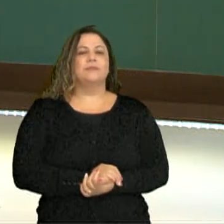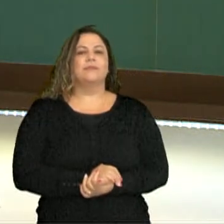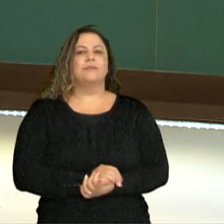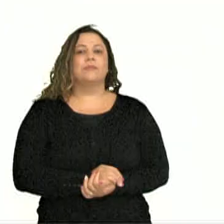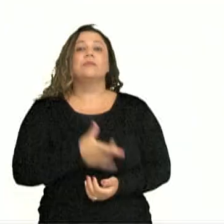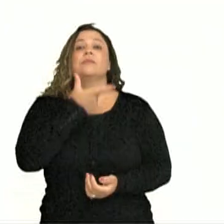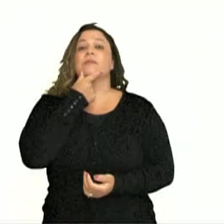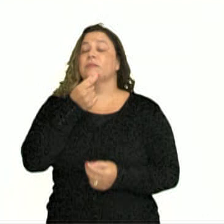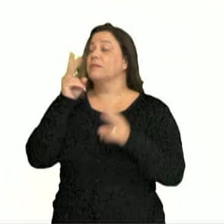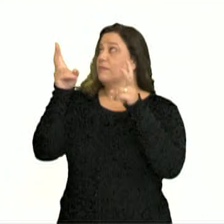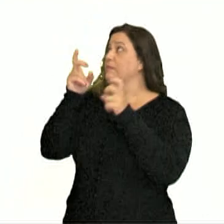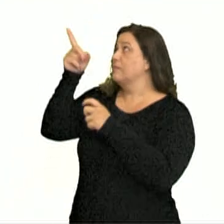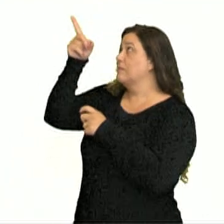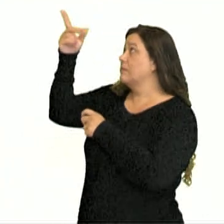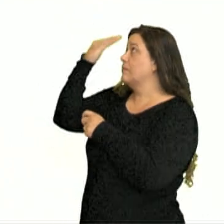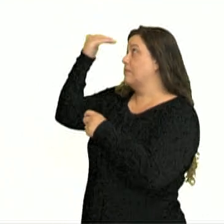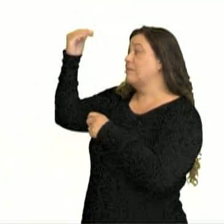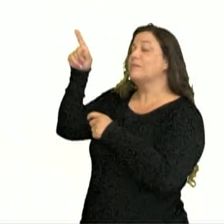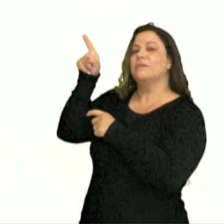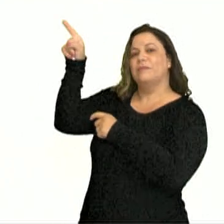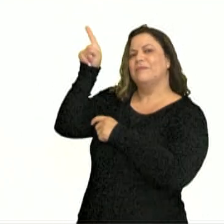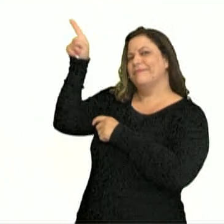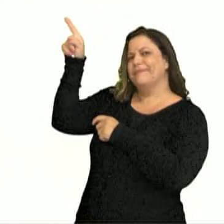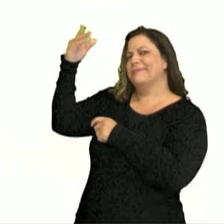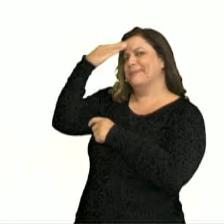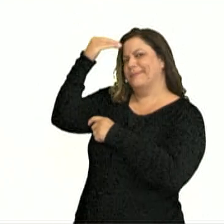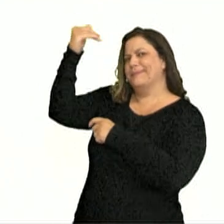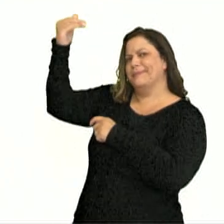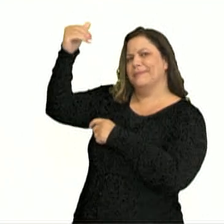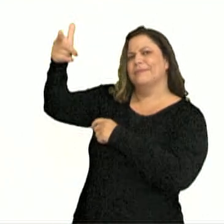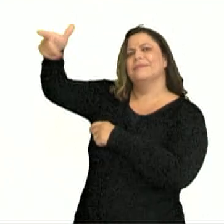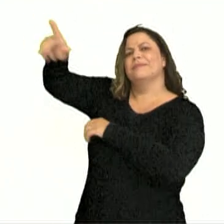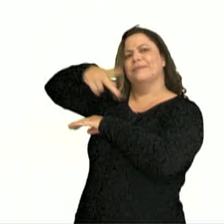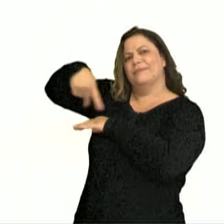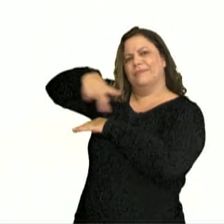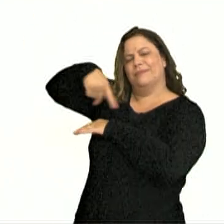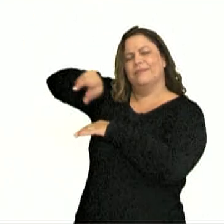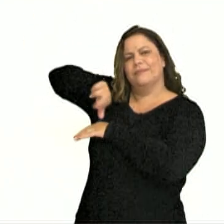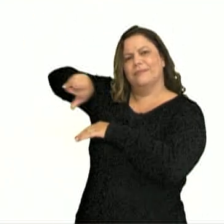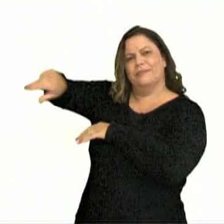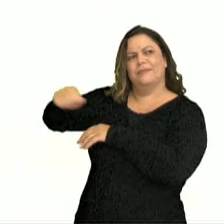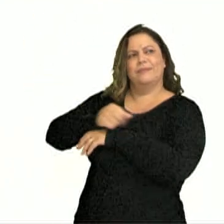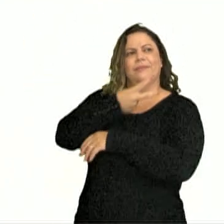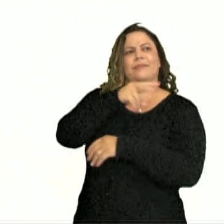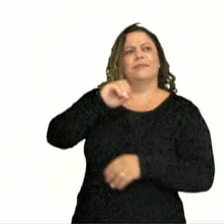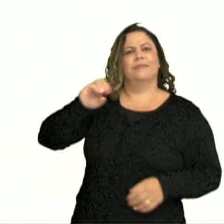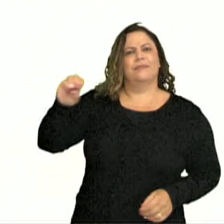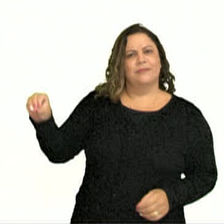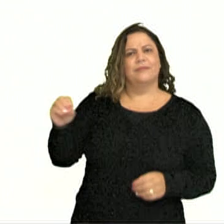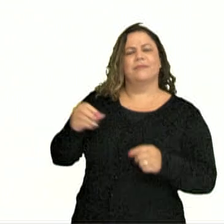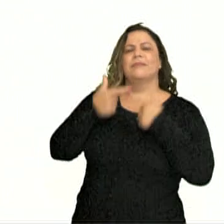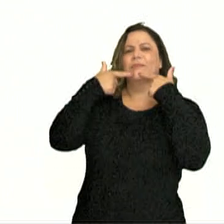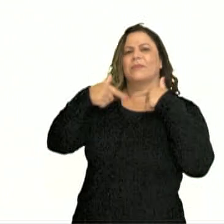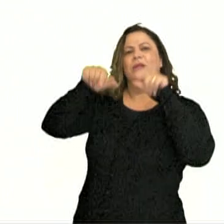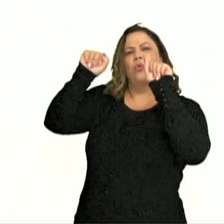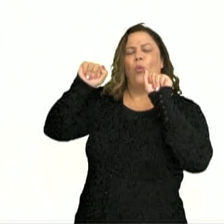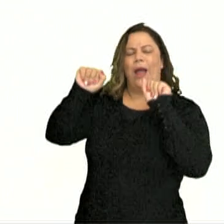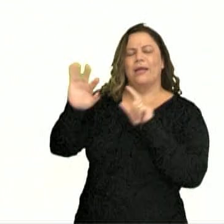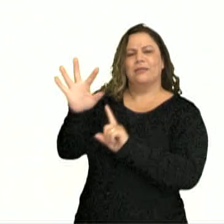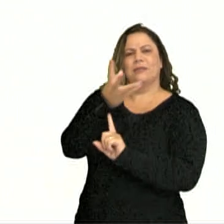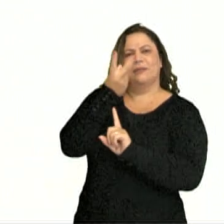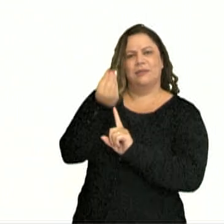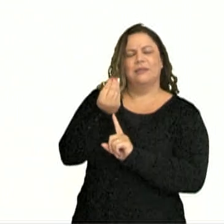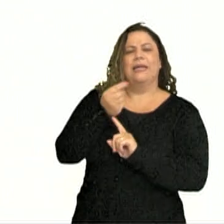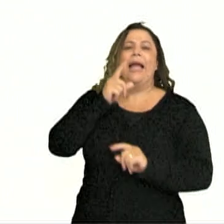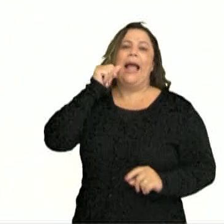Heine, ele ganhou, o que eu falei no começo da aula, ele ganhou fama internacional nos anos 2000, quando apresentou essa nova linguagem artística com a série Lápis